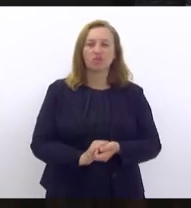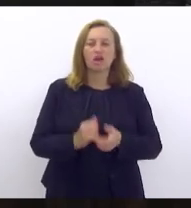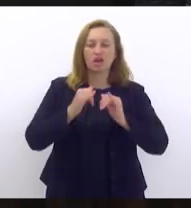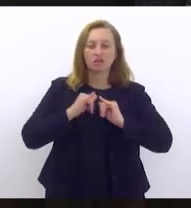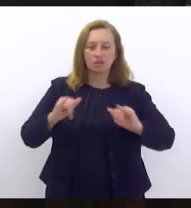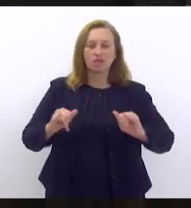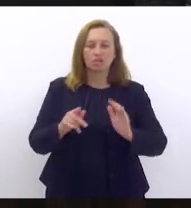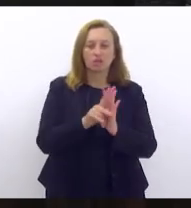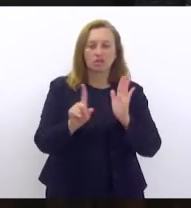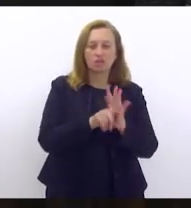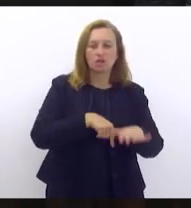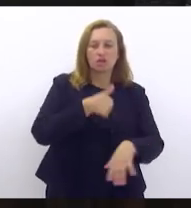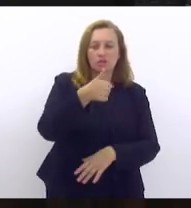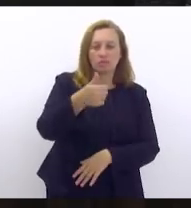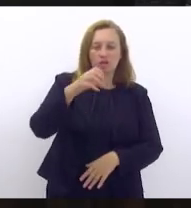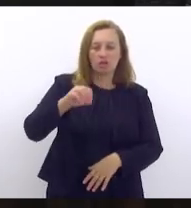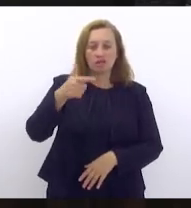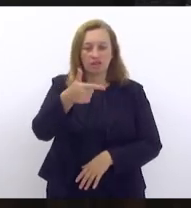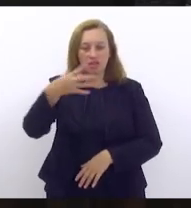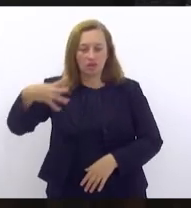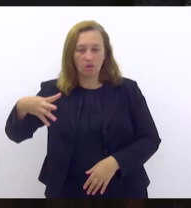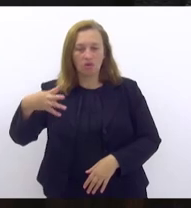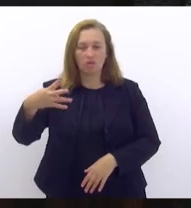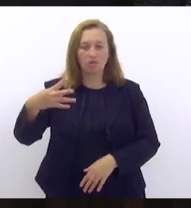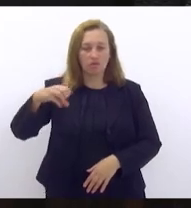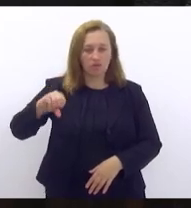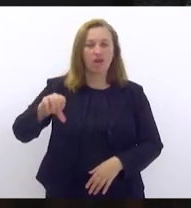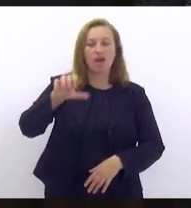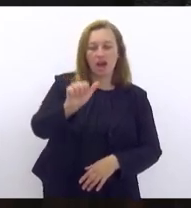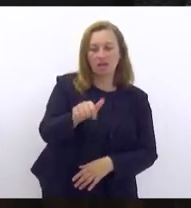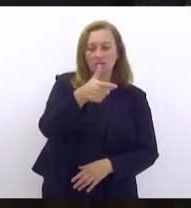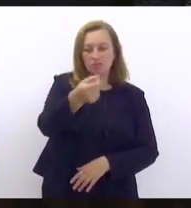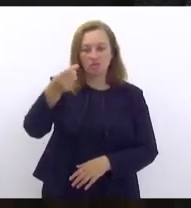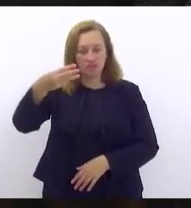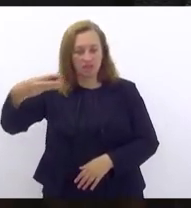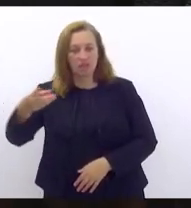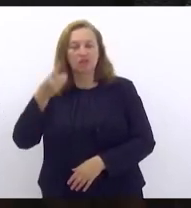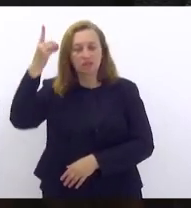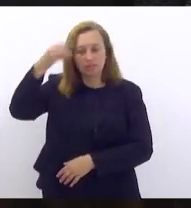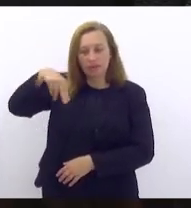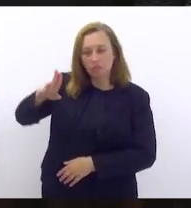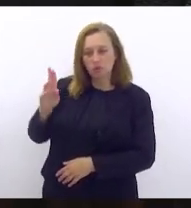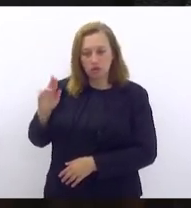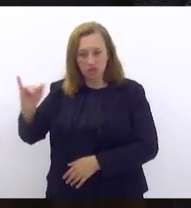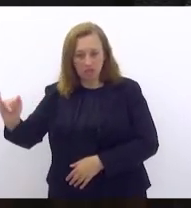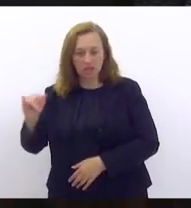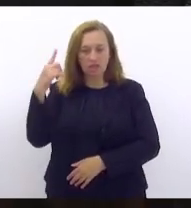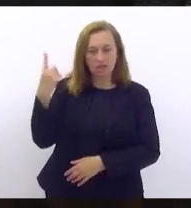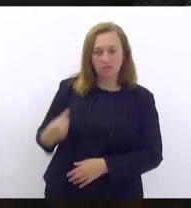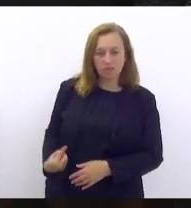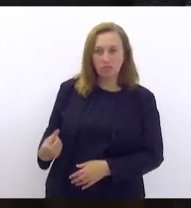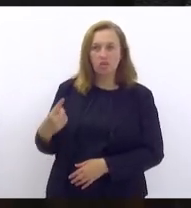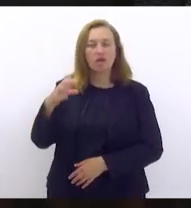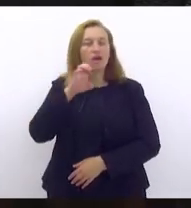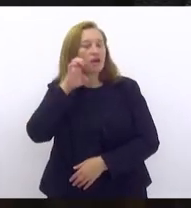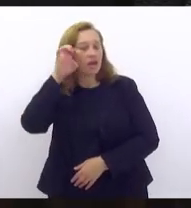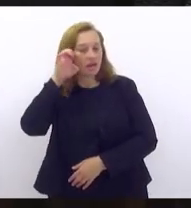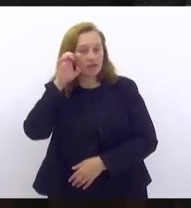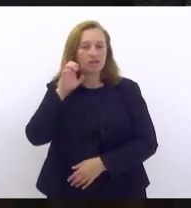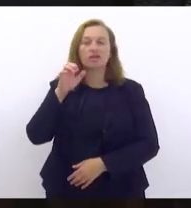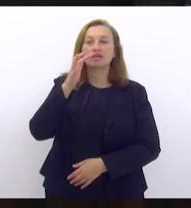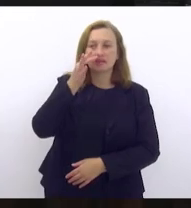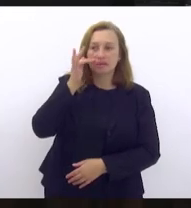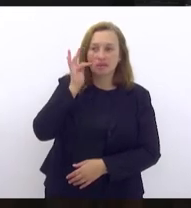Anuncio, projeto de lei número 1029-A de 2023, de autoria dos deputados Munir Neto, Dani Balbi, Érica Takimoto,